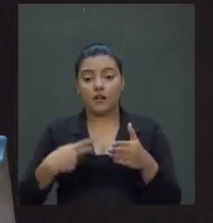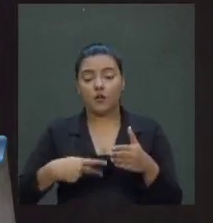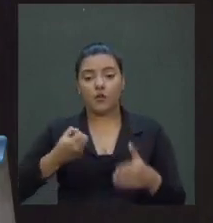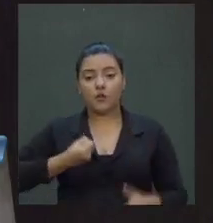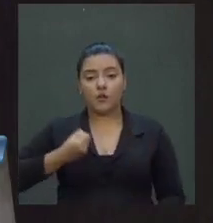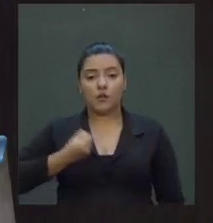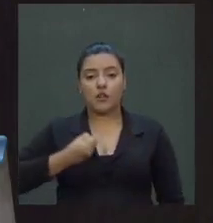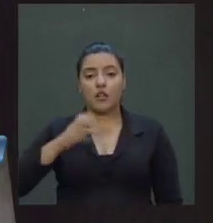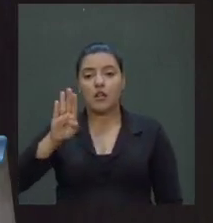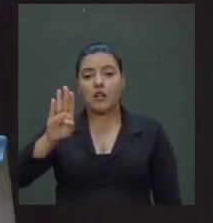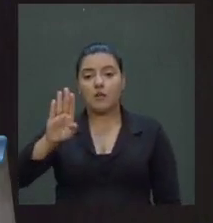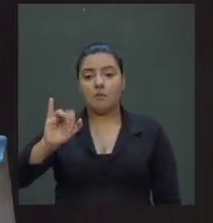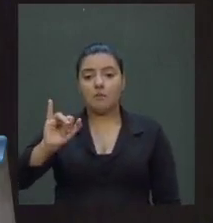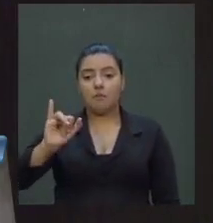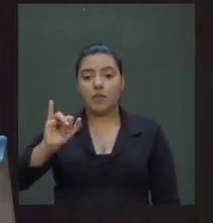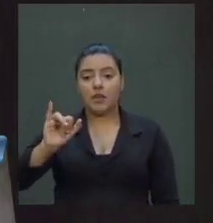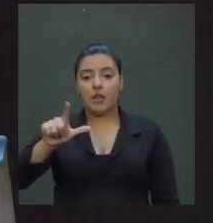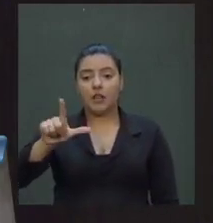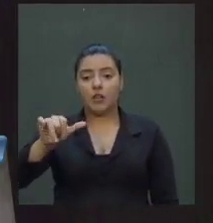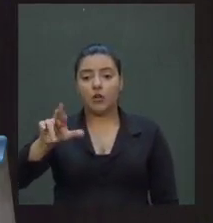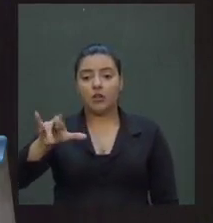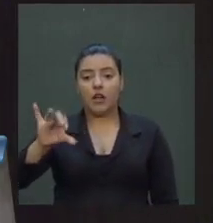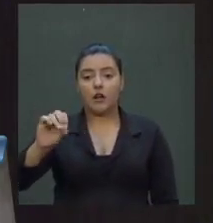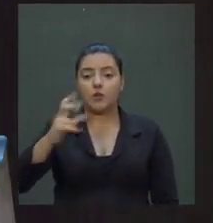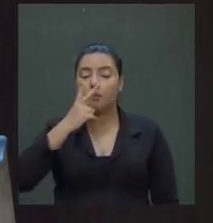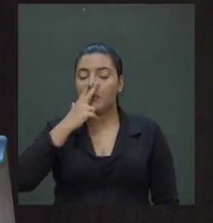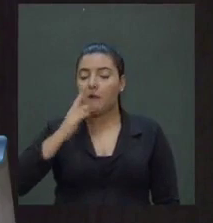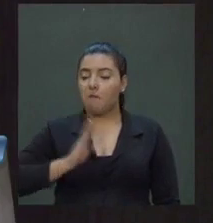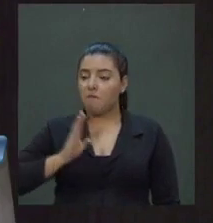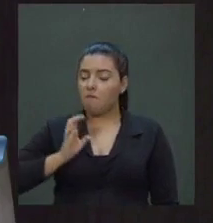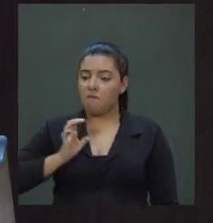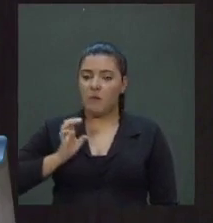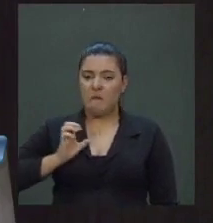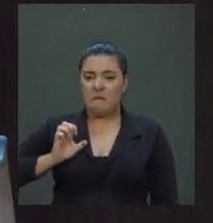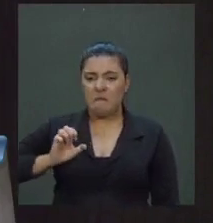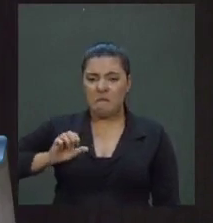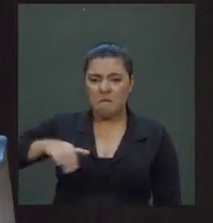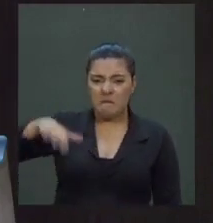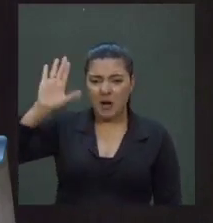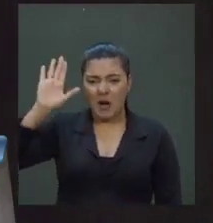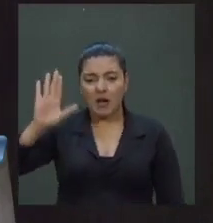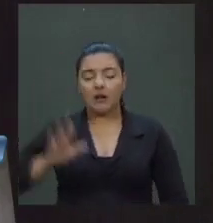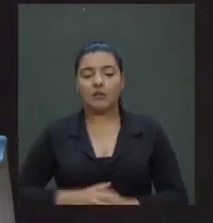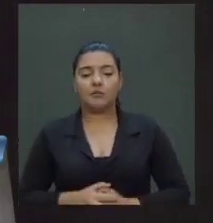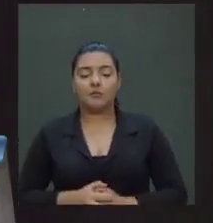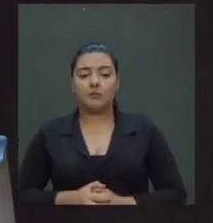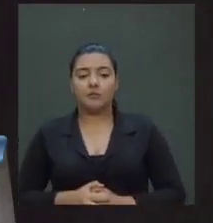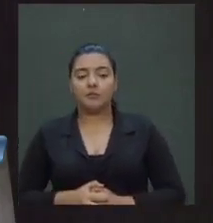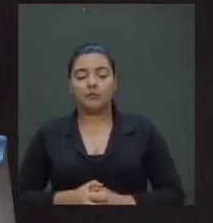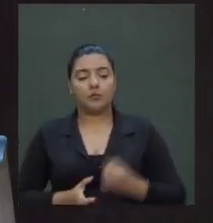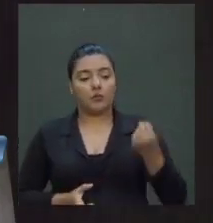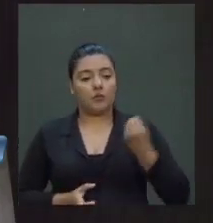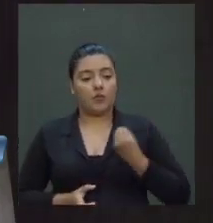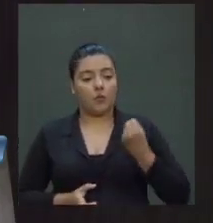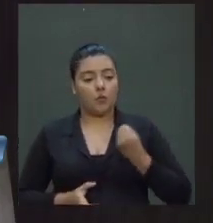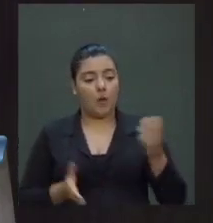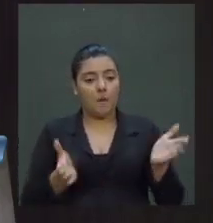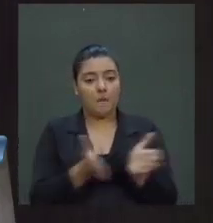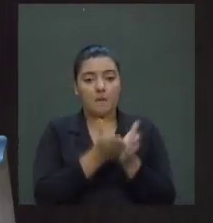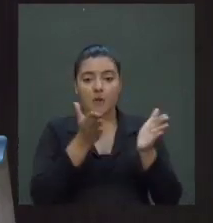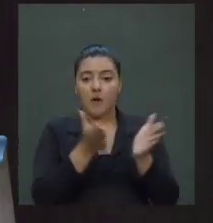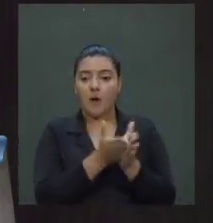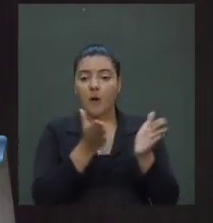de bilionários do Estado do Ceará cresceu na mesma década em que o número de